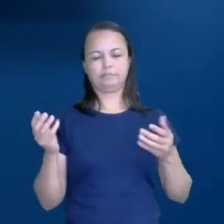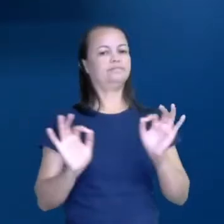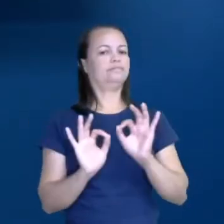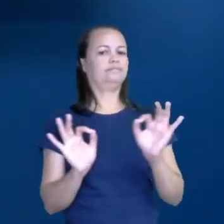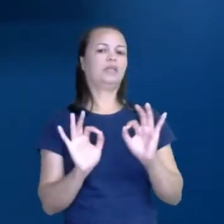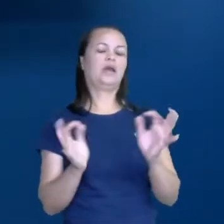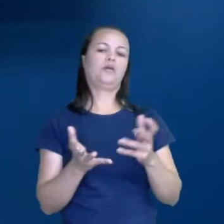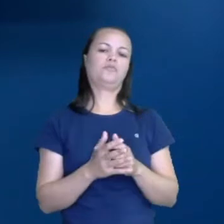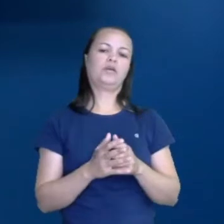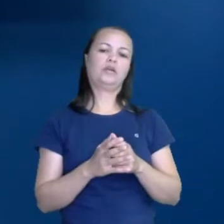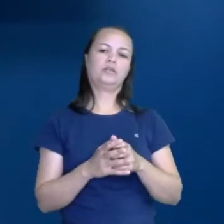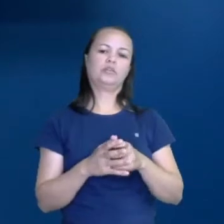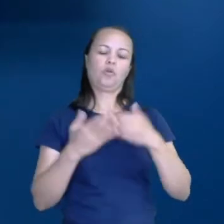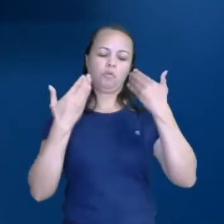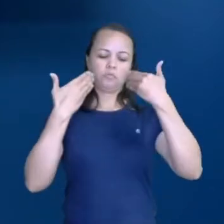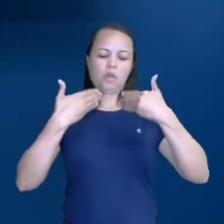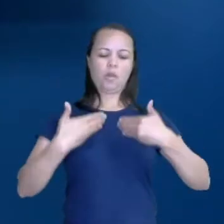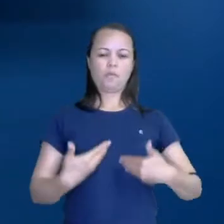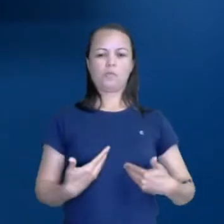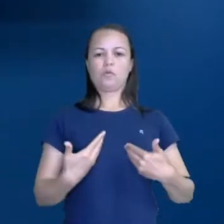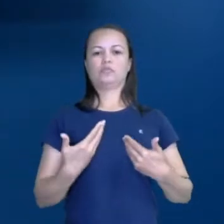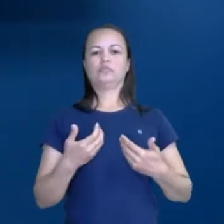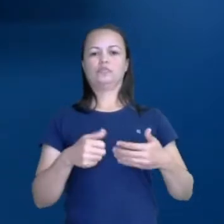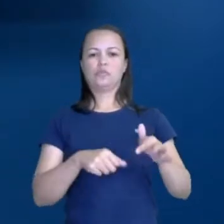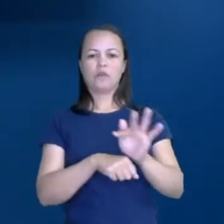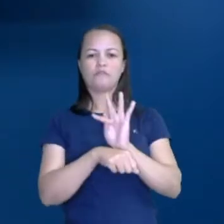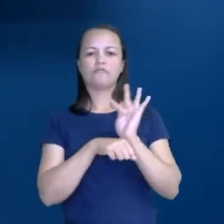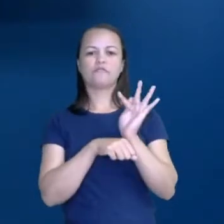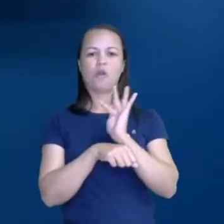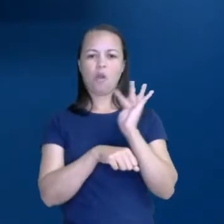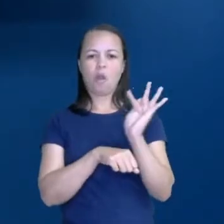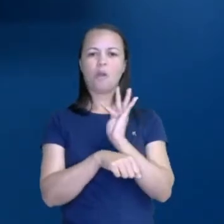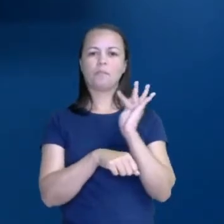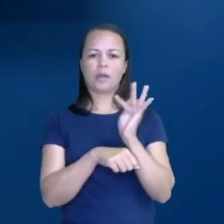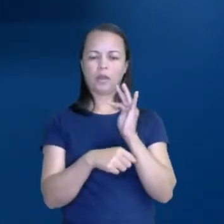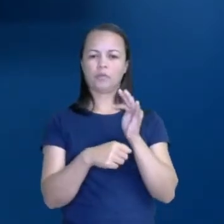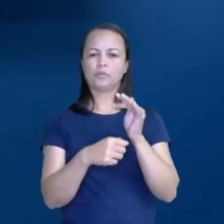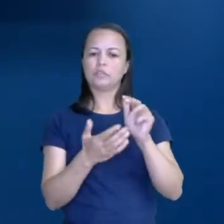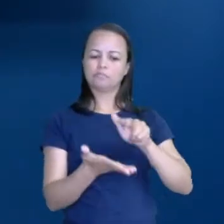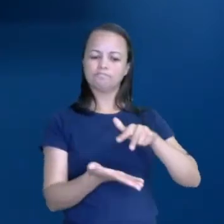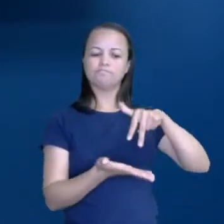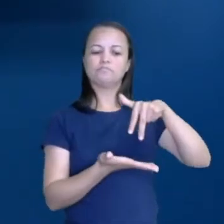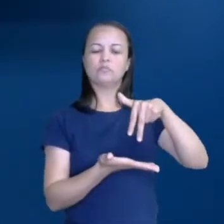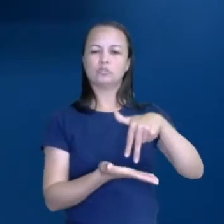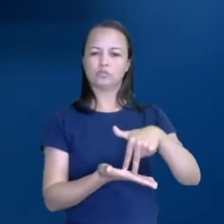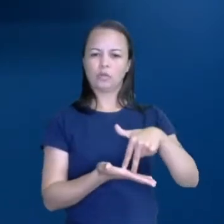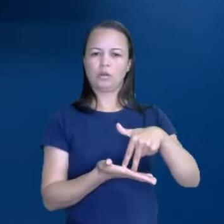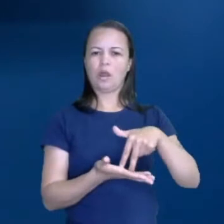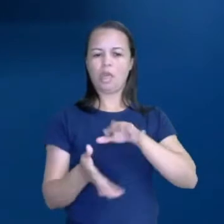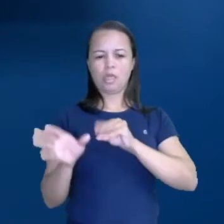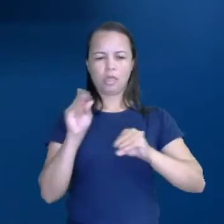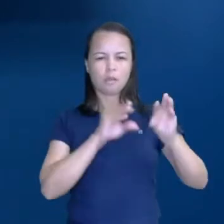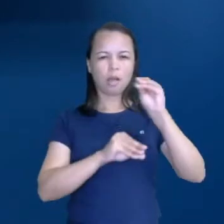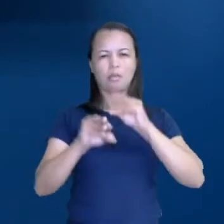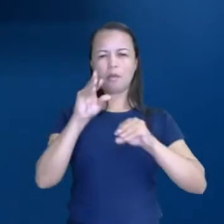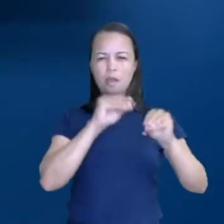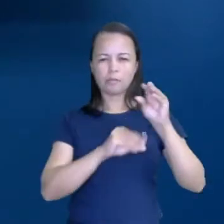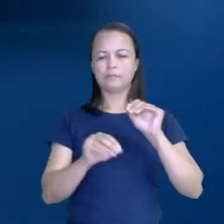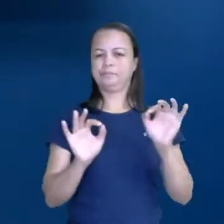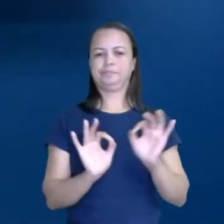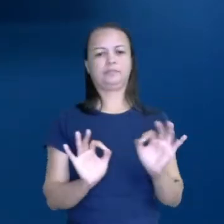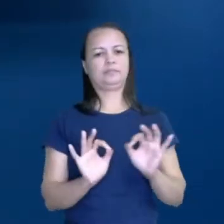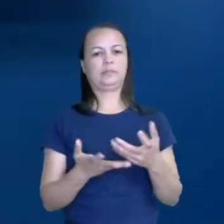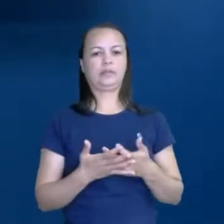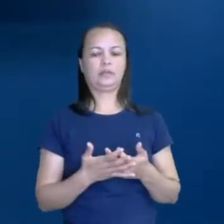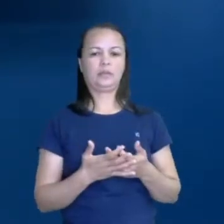formal, a gente vai colocar uma postura e ter uma postura para apresentar aquele trabalho. A gente não pode chegar falando de qualquer jeito, não é?